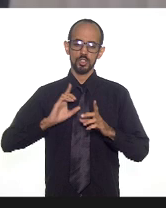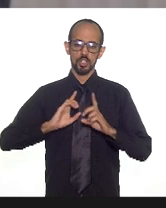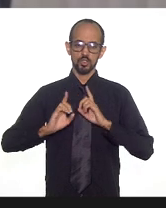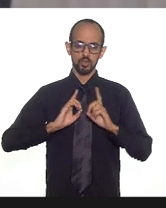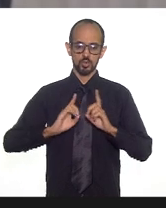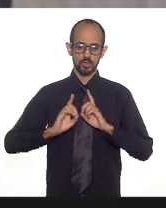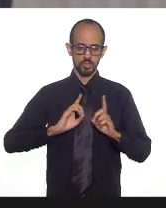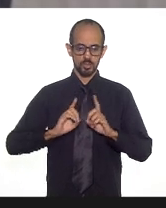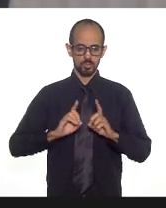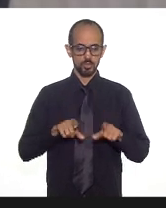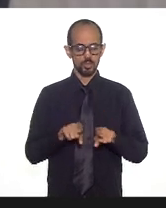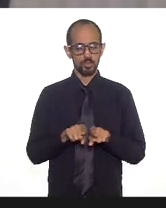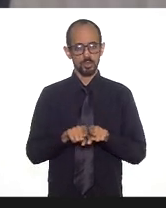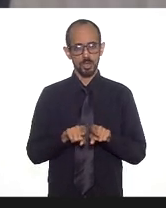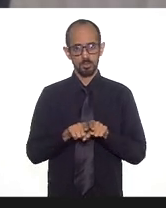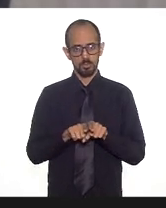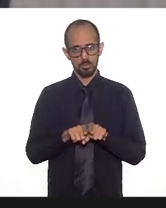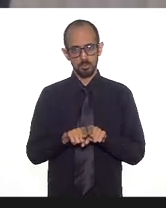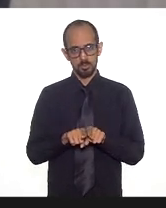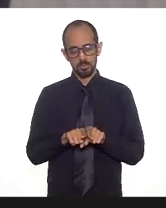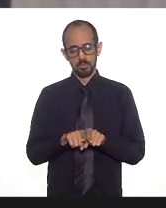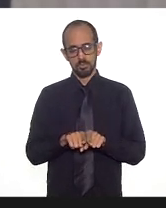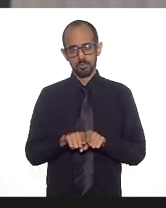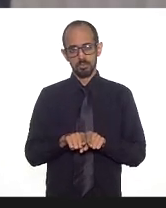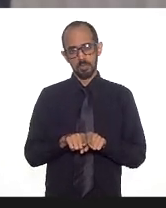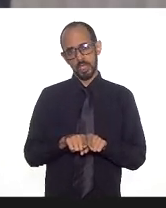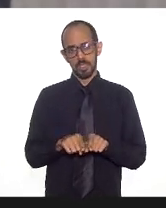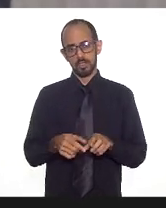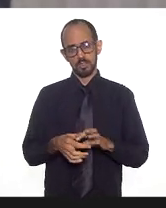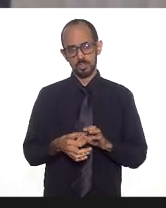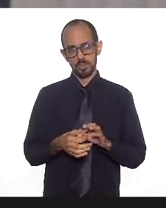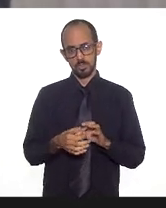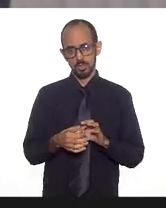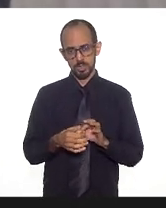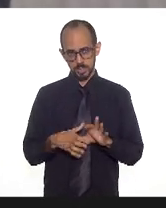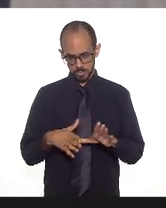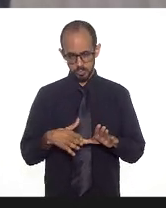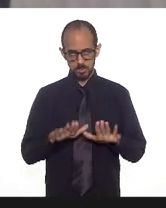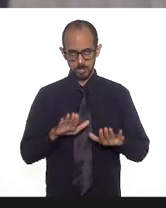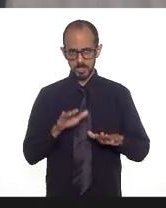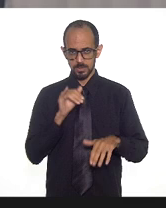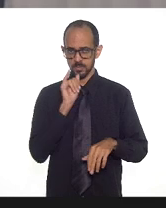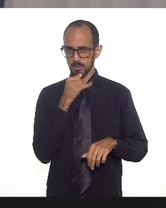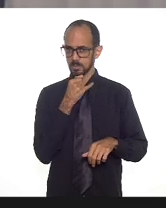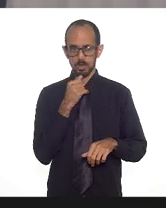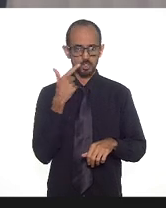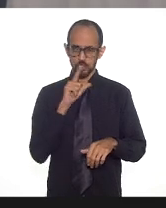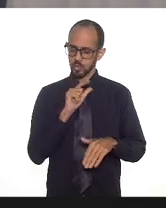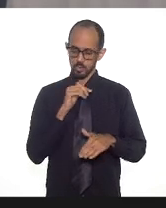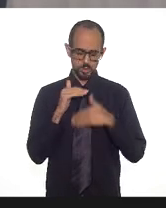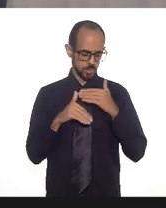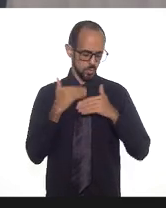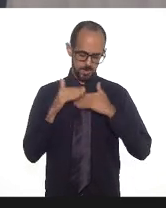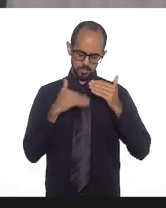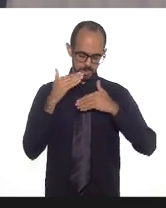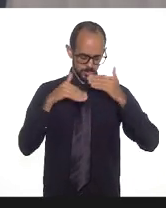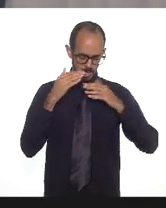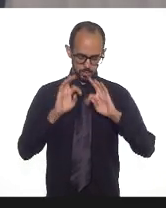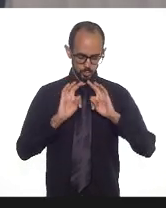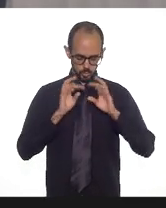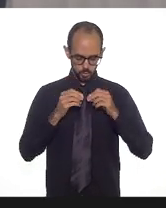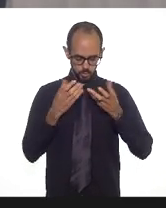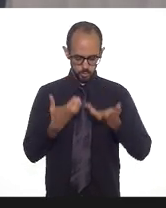nos colocamos em total disposição para isso e, infelizmente, não conseguimos avançar todo o que